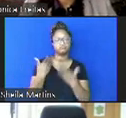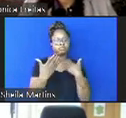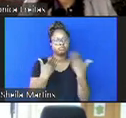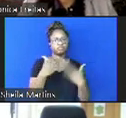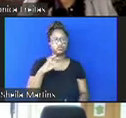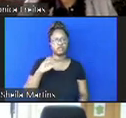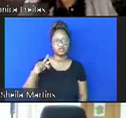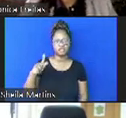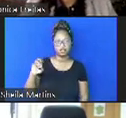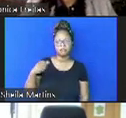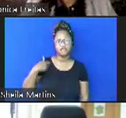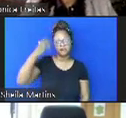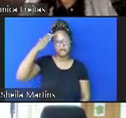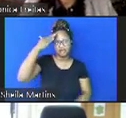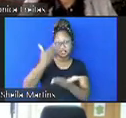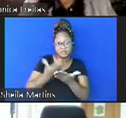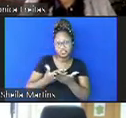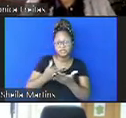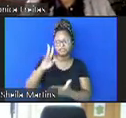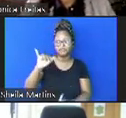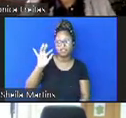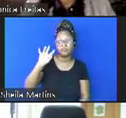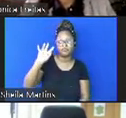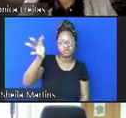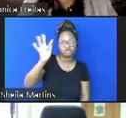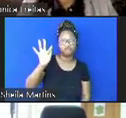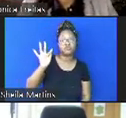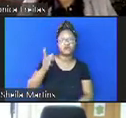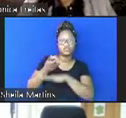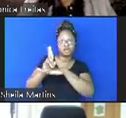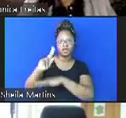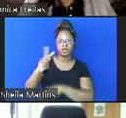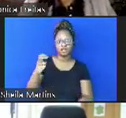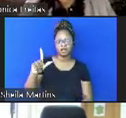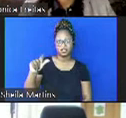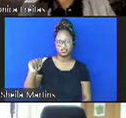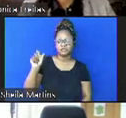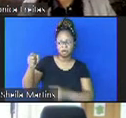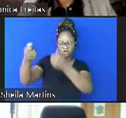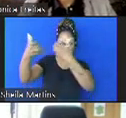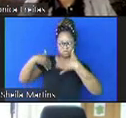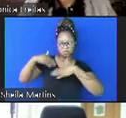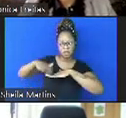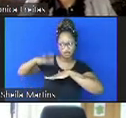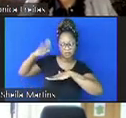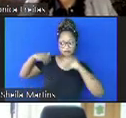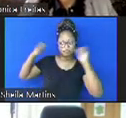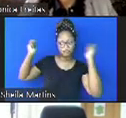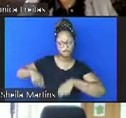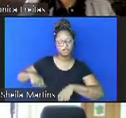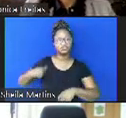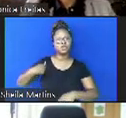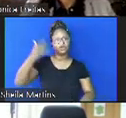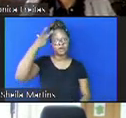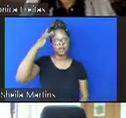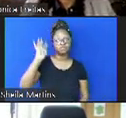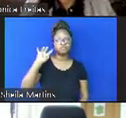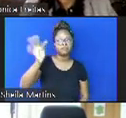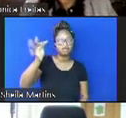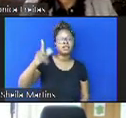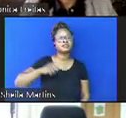acredito que em breve, eu acho que a doutora Heloísa ela poderá falar um pouquinho sobre isso na nossa discussão, mas eu acho que em breve nós teremos